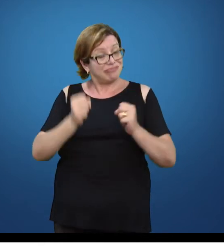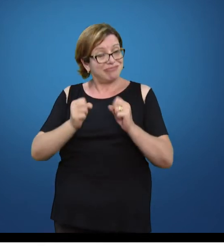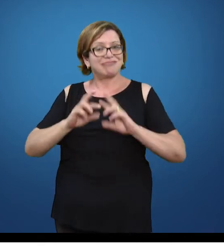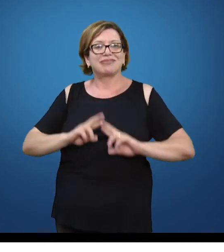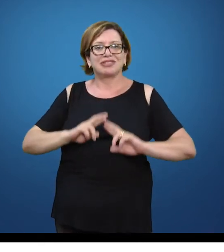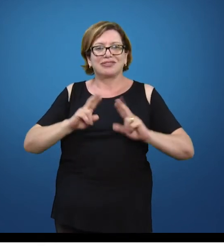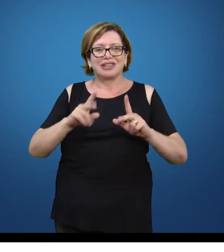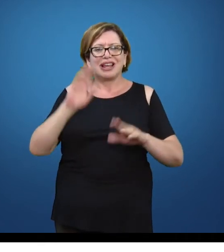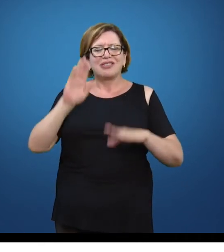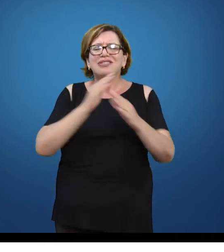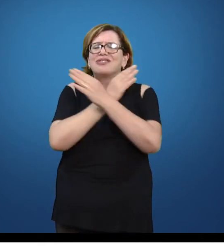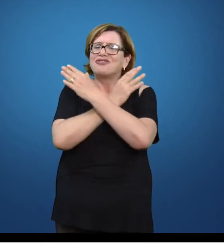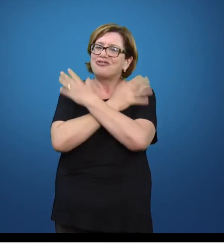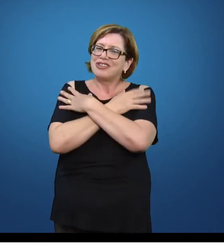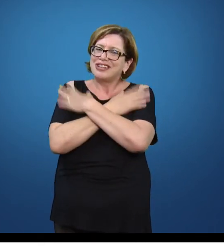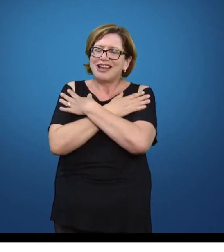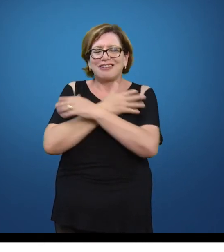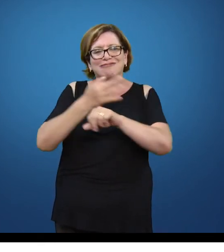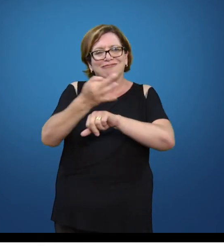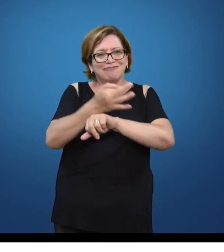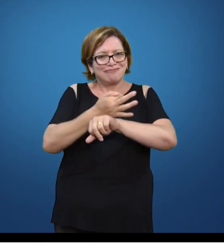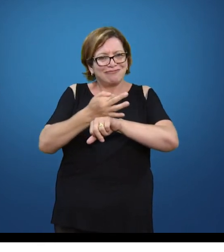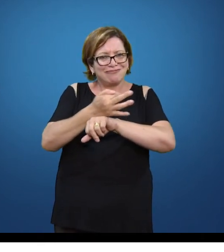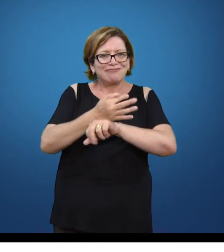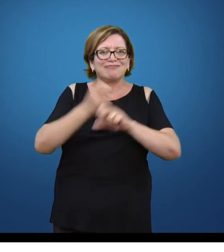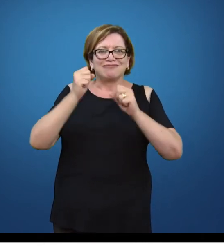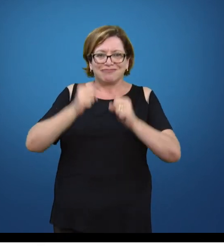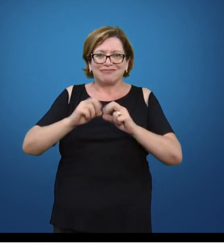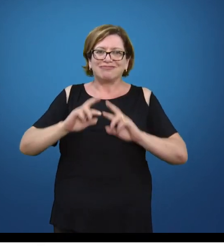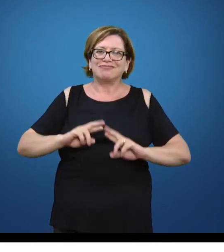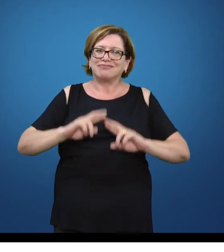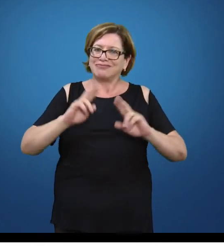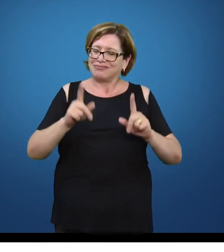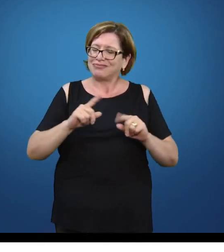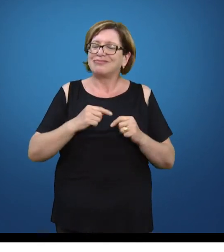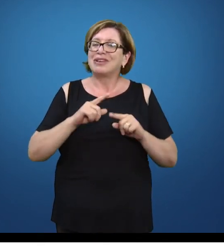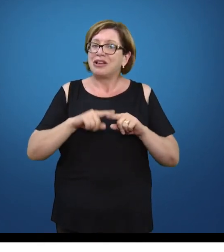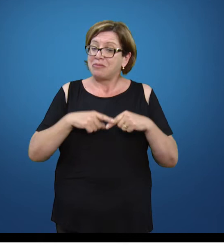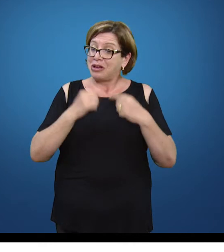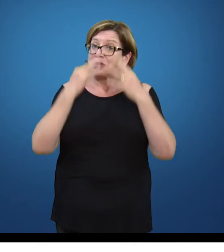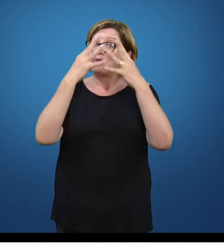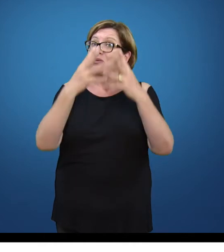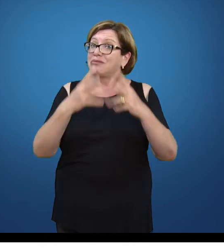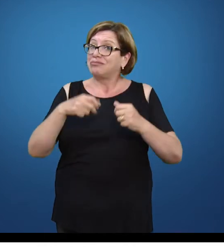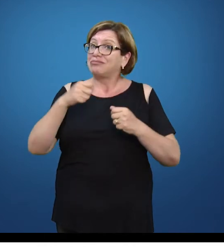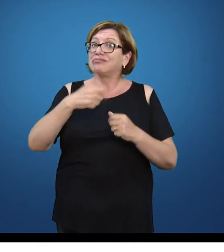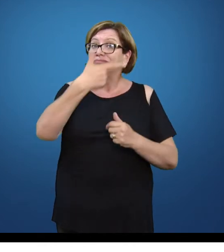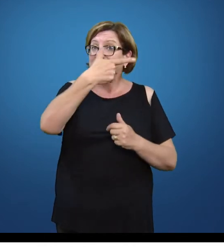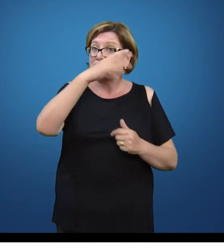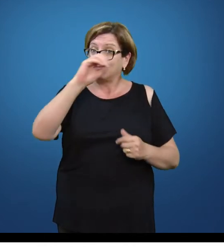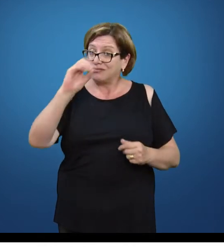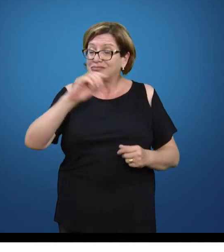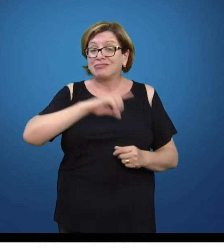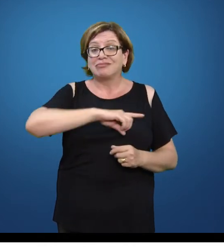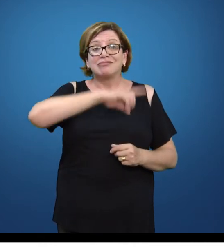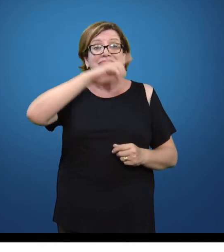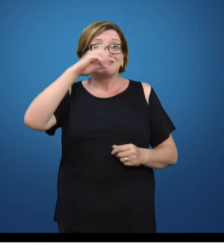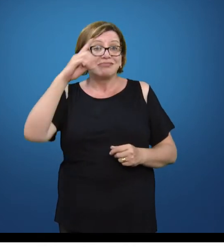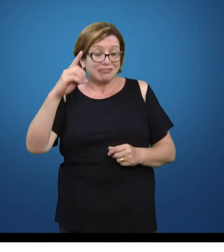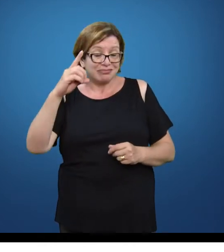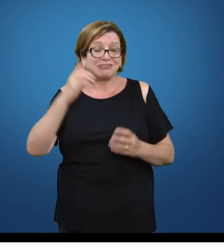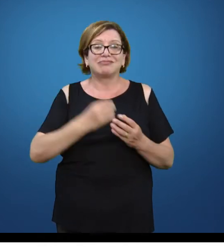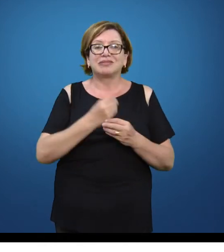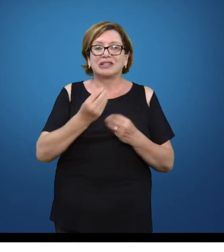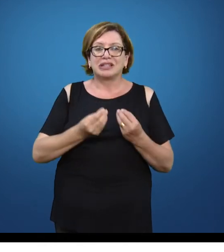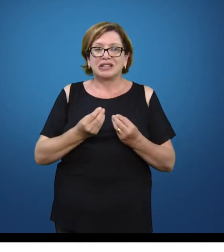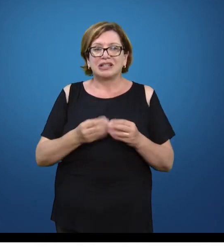o feriado, as férias, mas a obrigatoriedade é a mesma. No que se refere